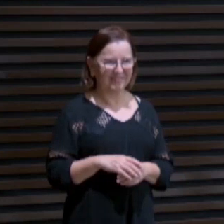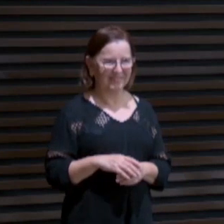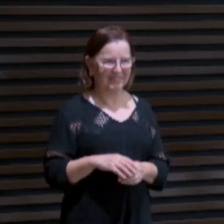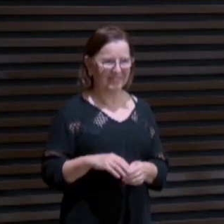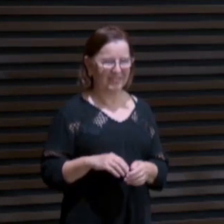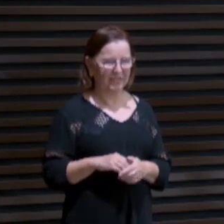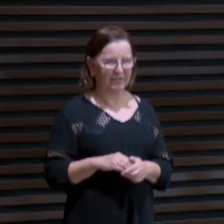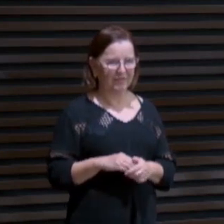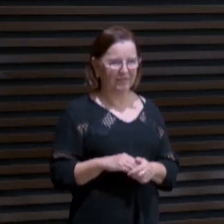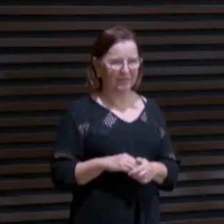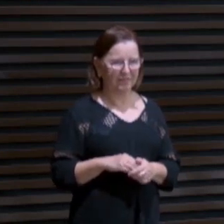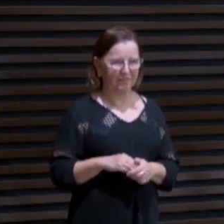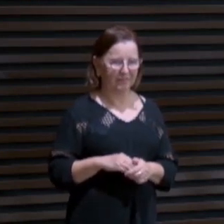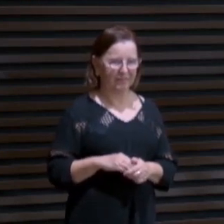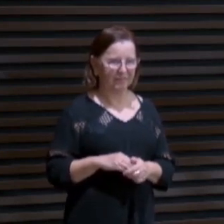é o tal